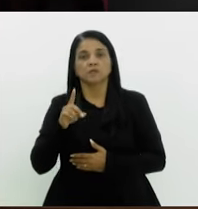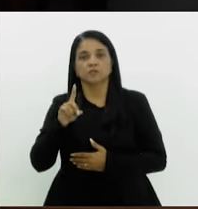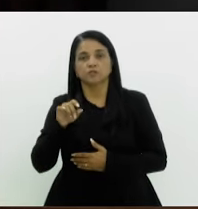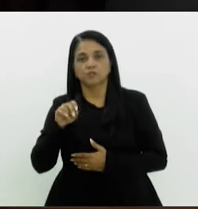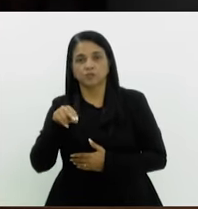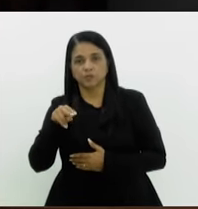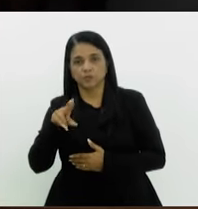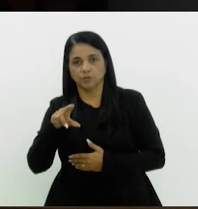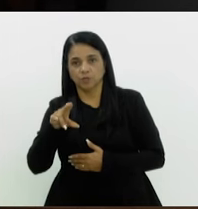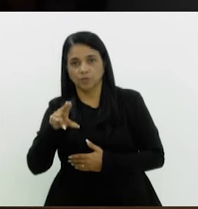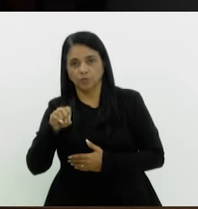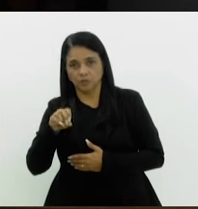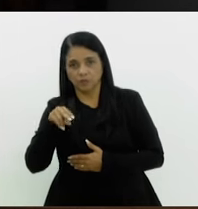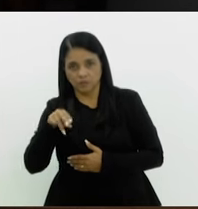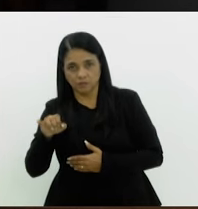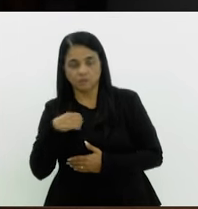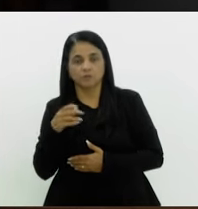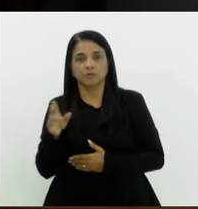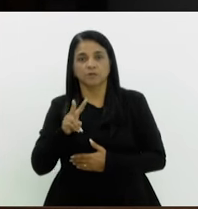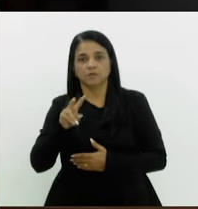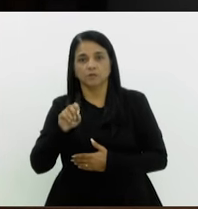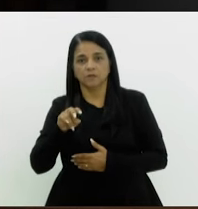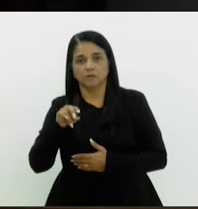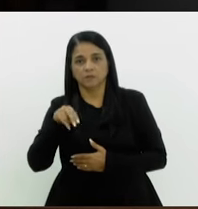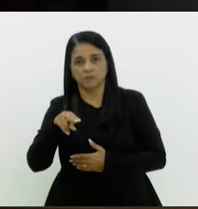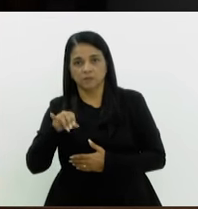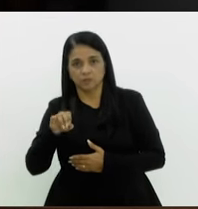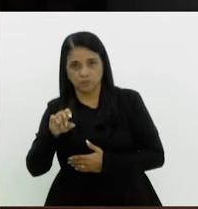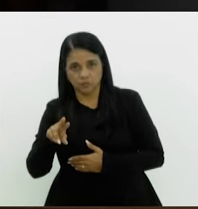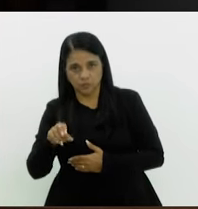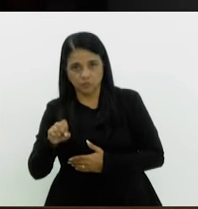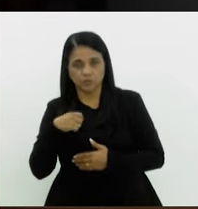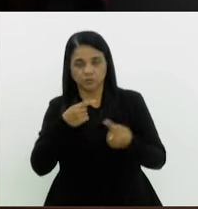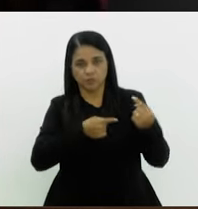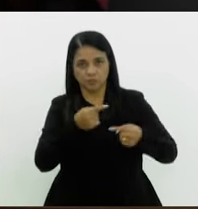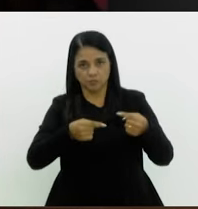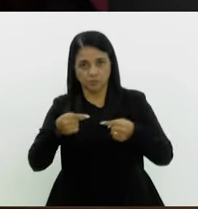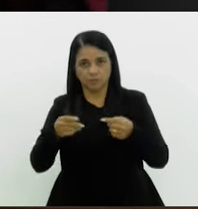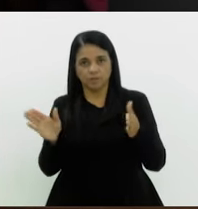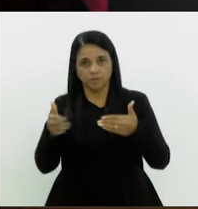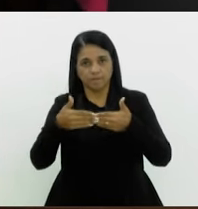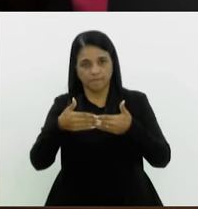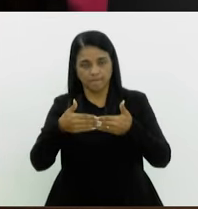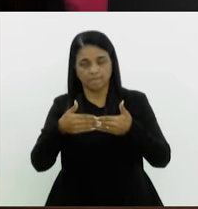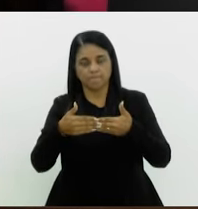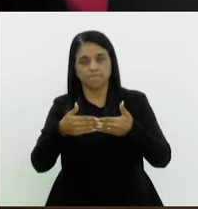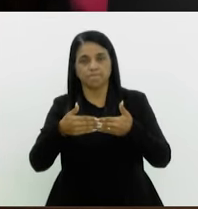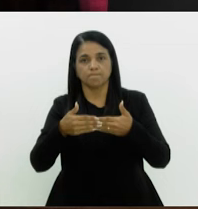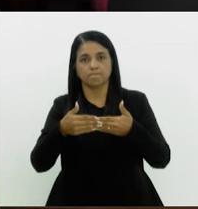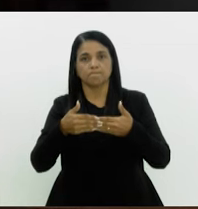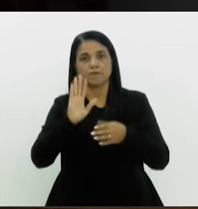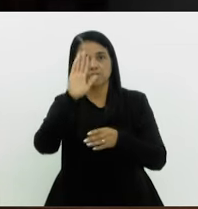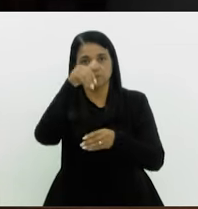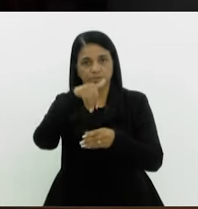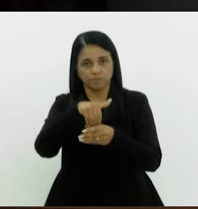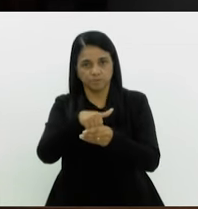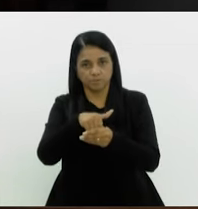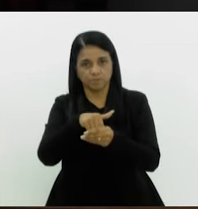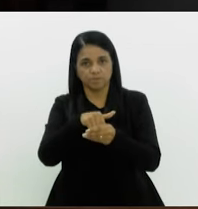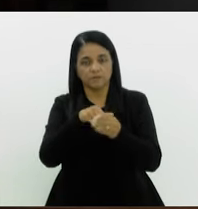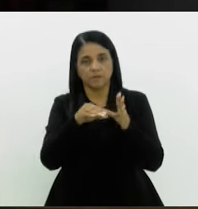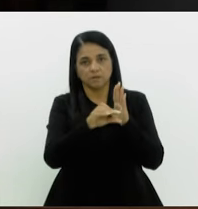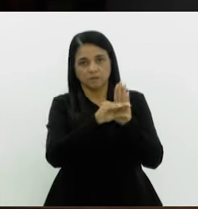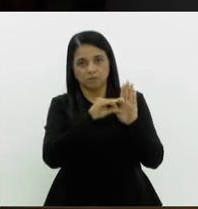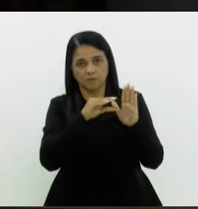e Vinícius Cozzolino. Em discussão, não havendo quem queira discutir, encerrada a discussão. Em votação, as emendas